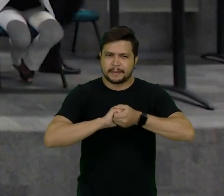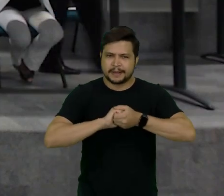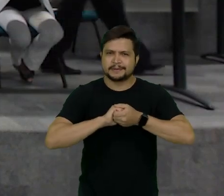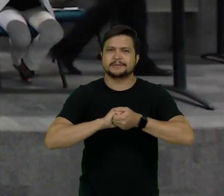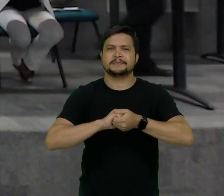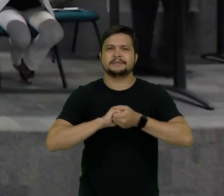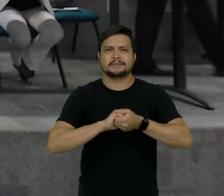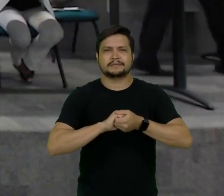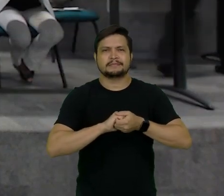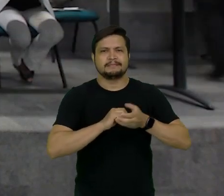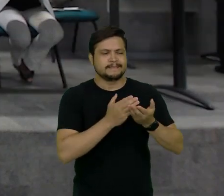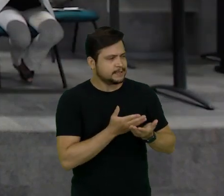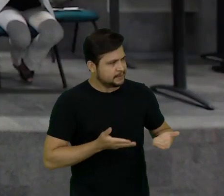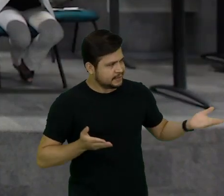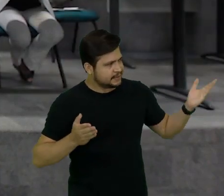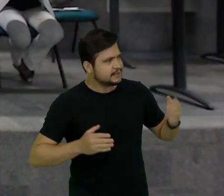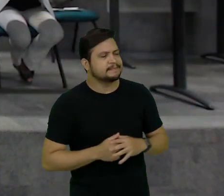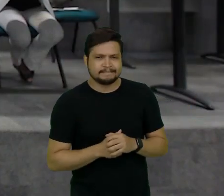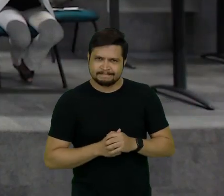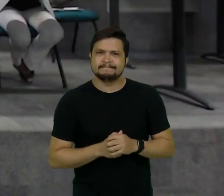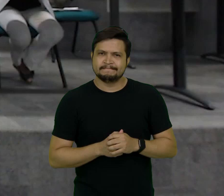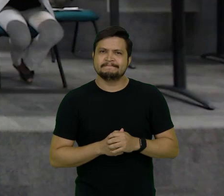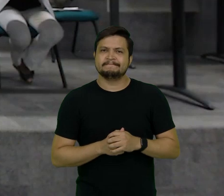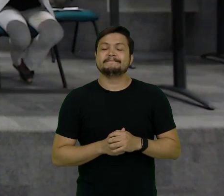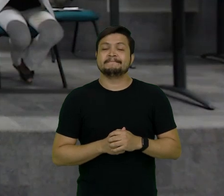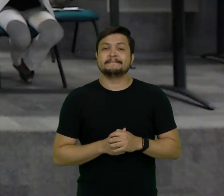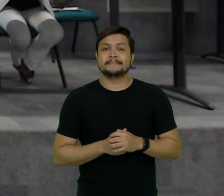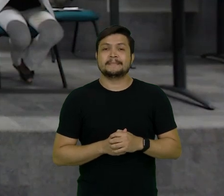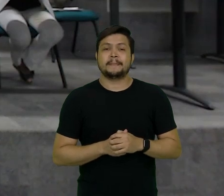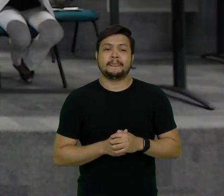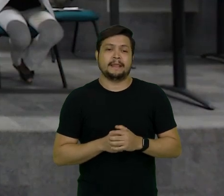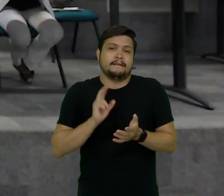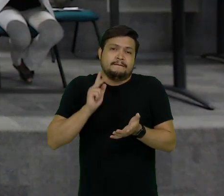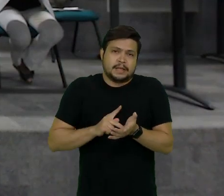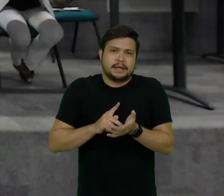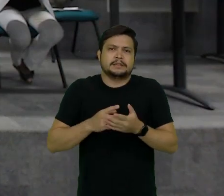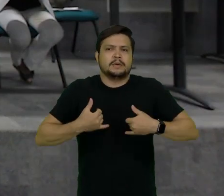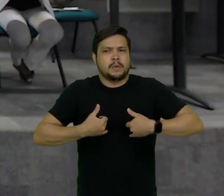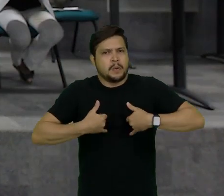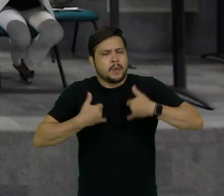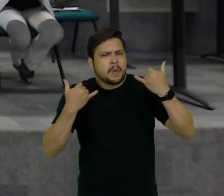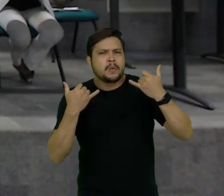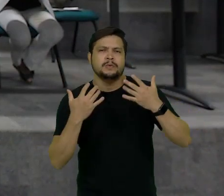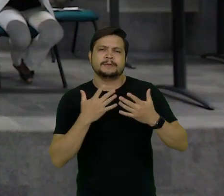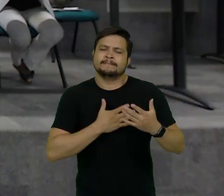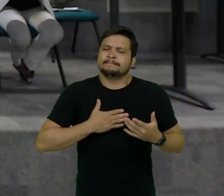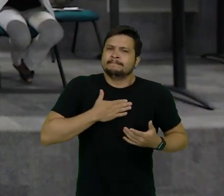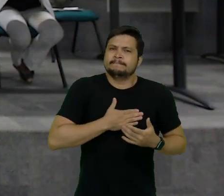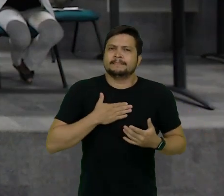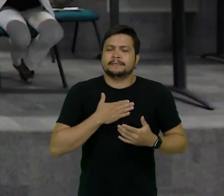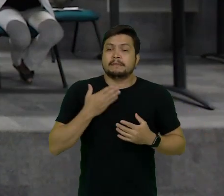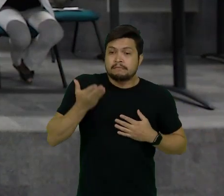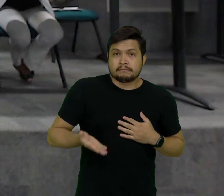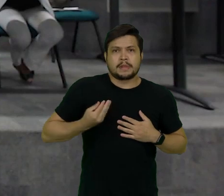Cumprimentar a mesa na pessoa da professora Révia. É um grande orgulho para mim estar aqui hoje